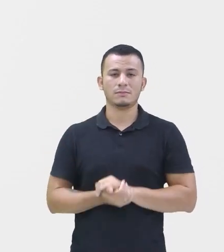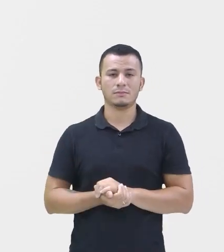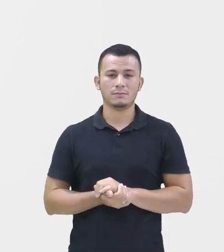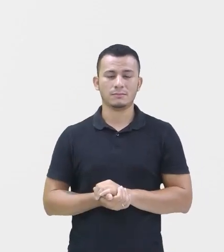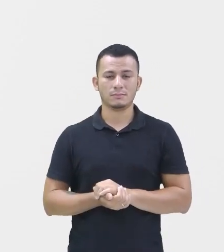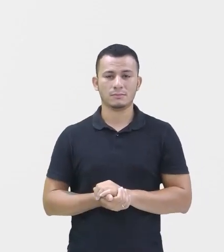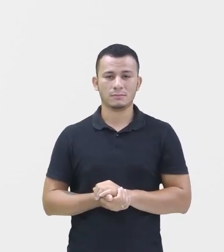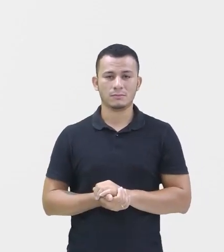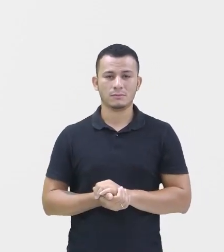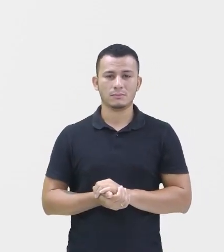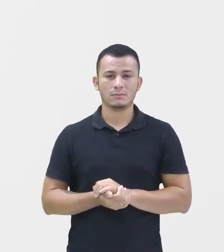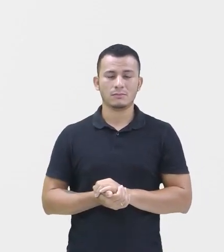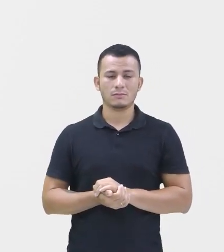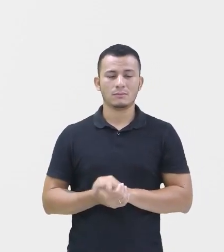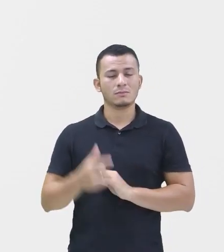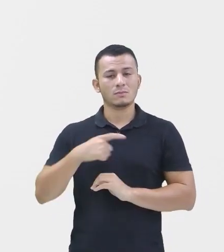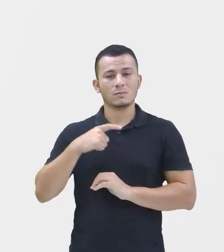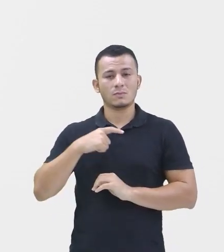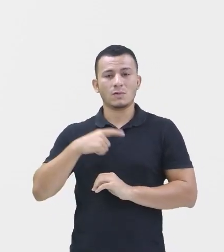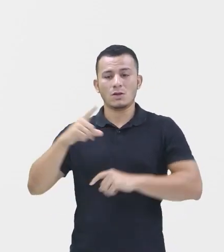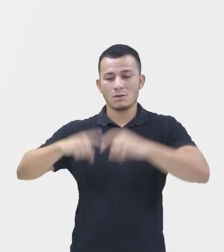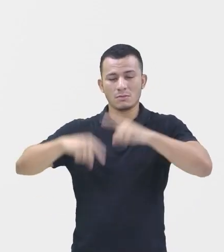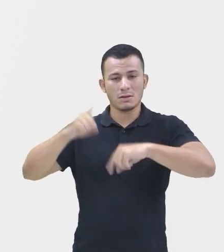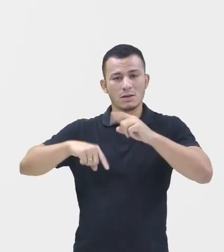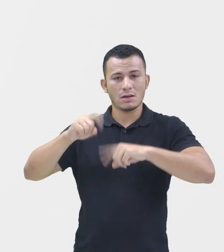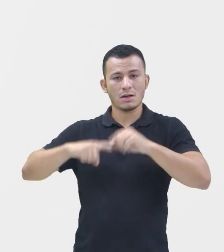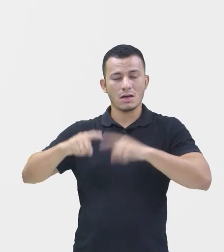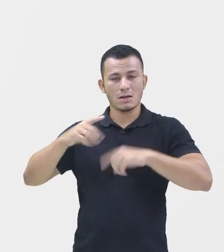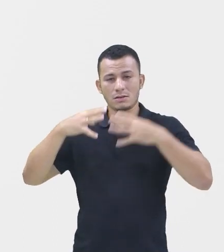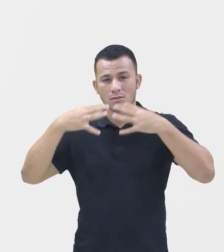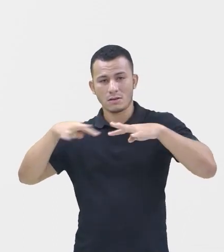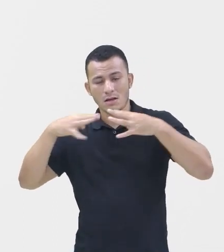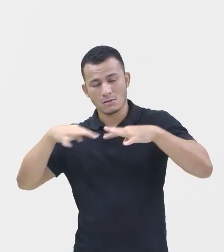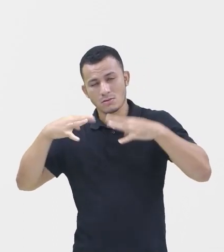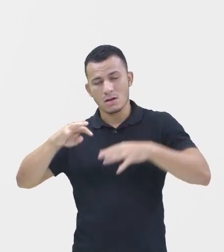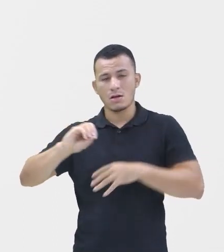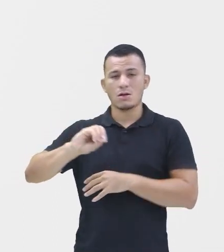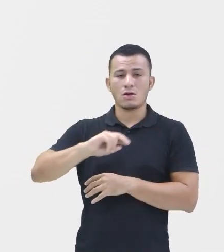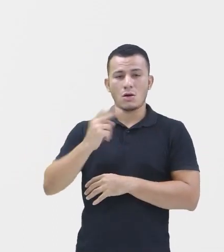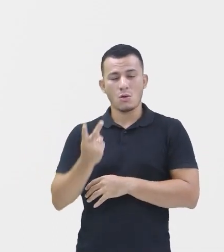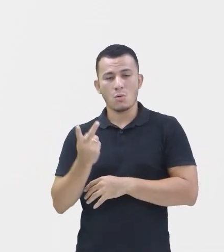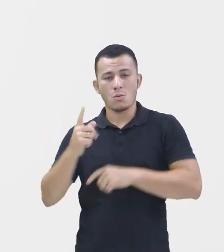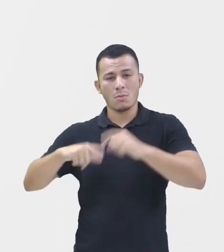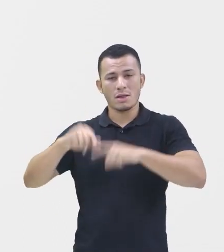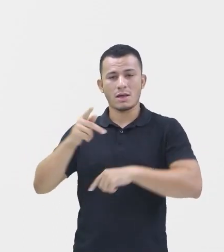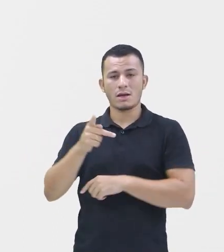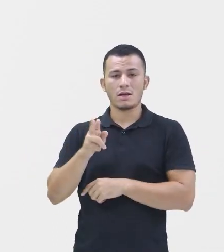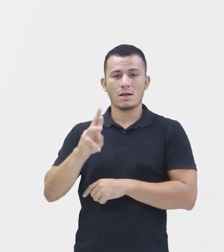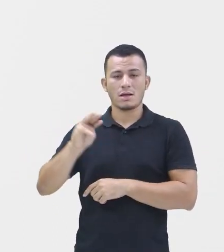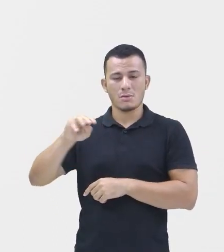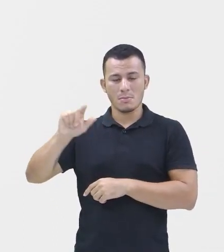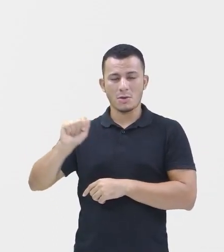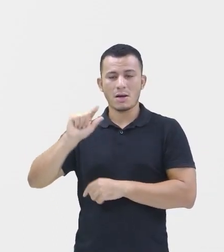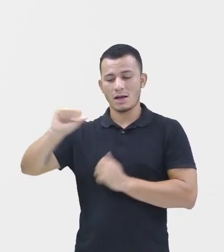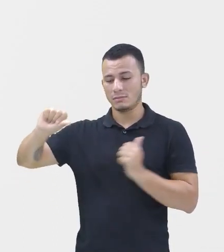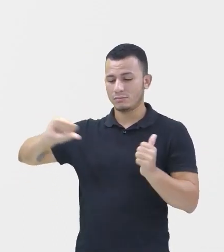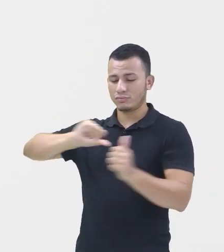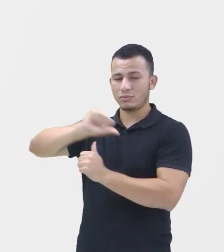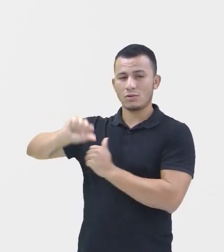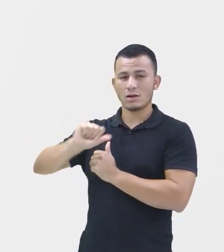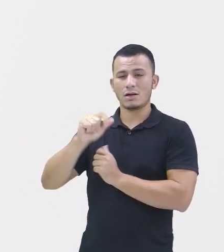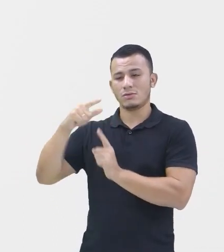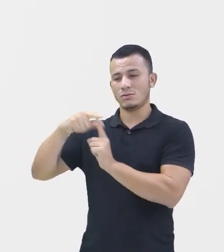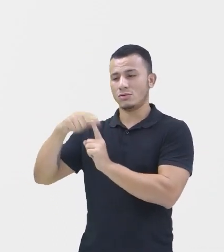no qual os recursos naturais ou matéria-prima são transformados em